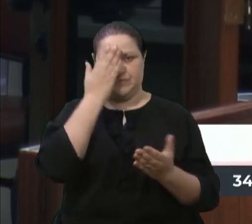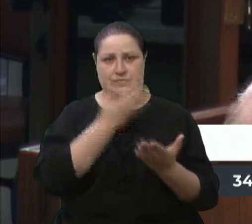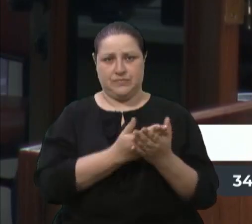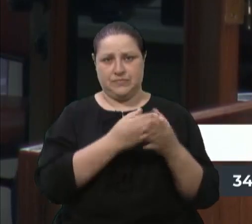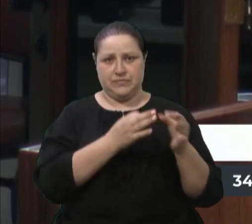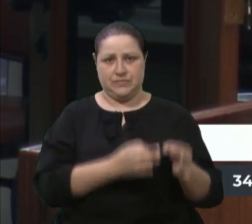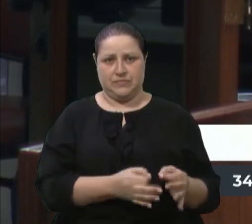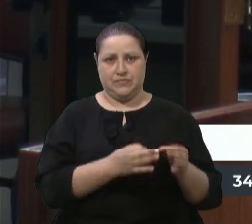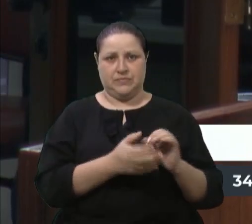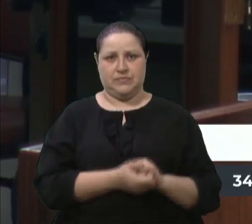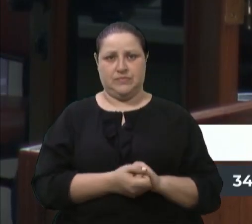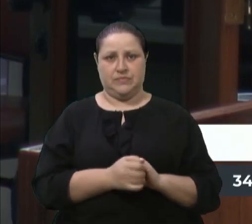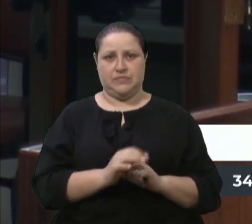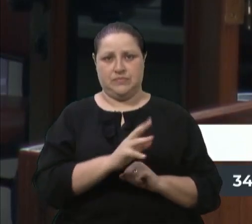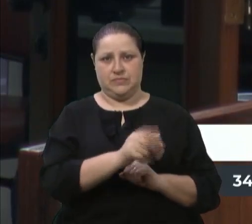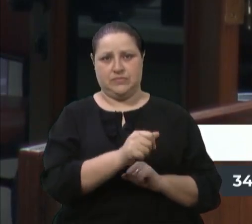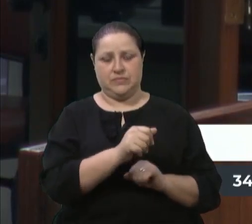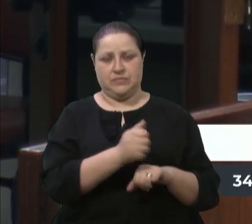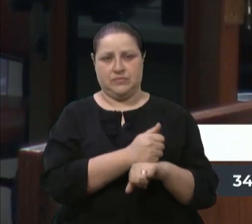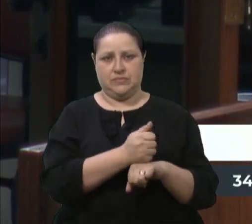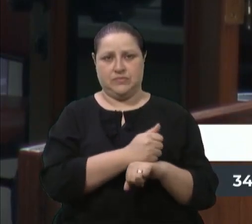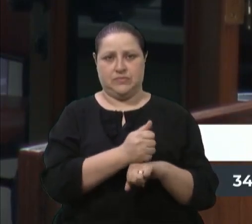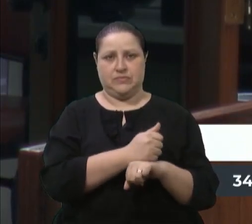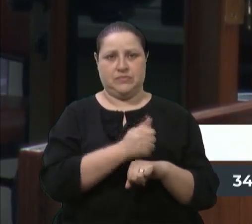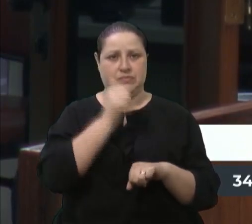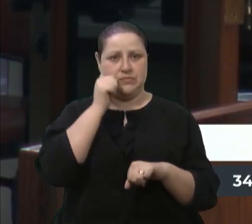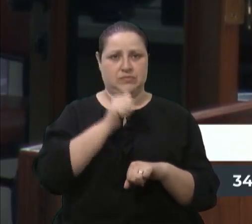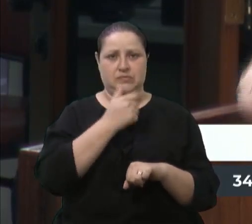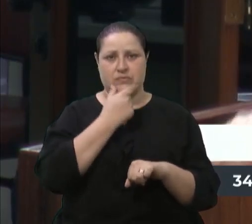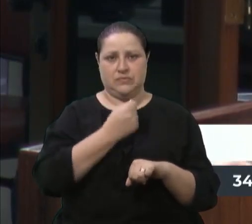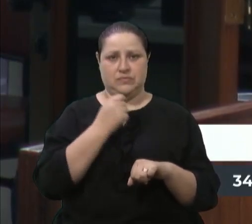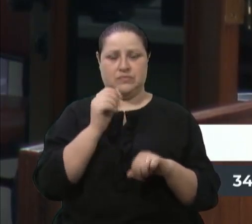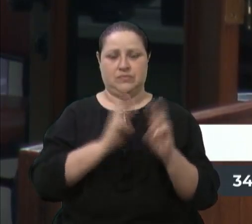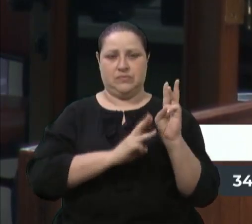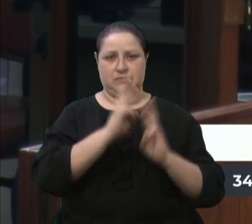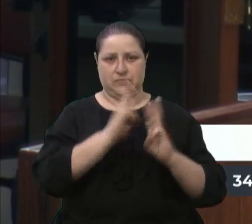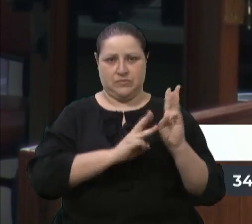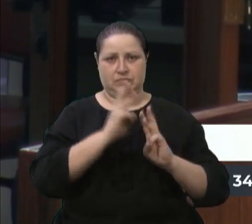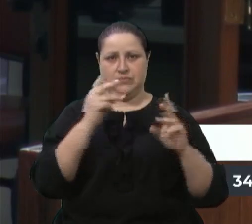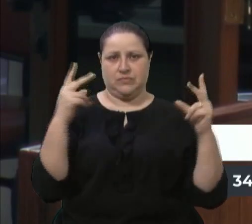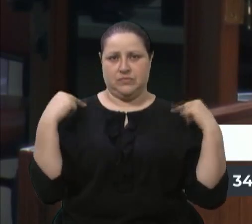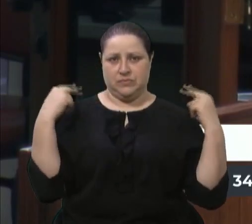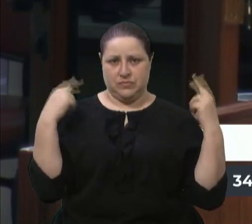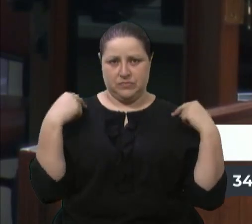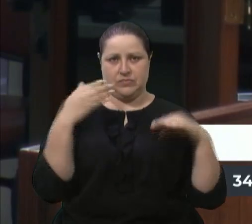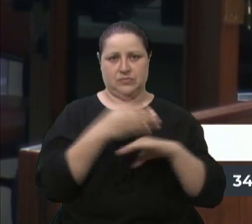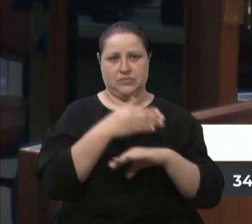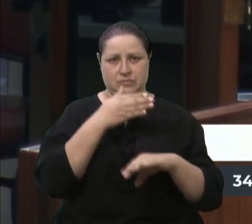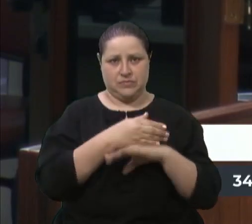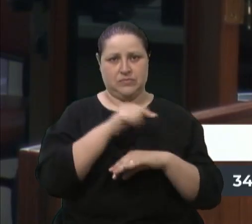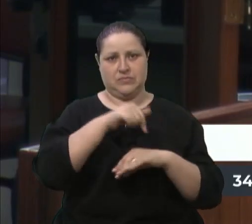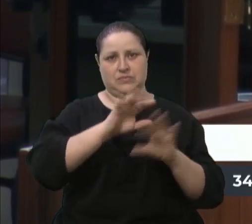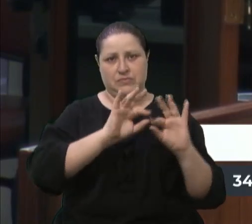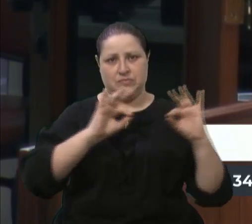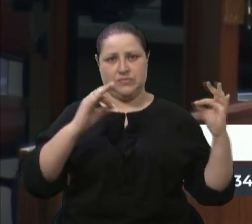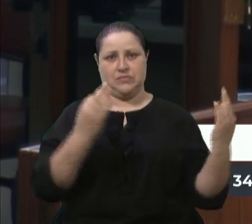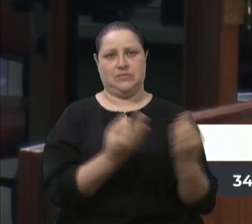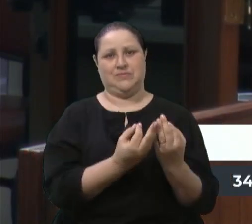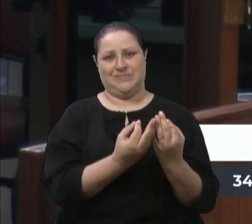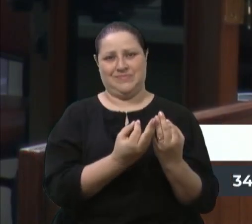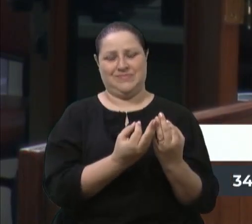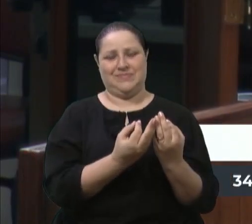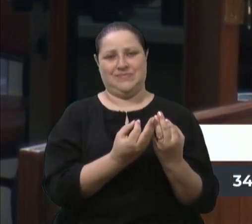absoluta, senhores vanzeiros e as vanzeiras também, que fazem parte desta família, né, que estão